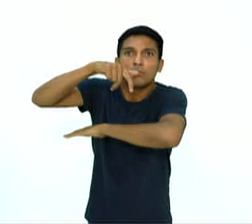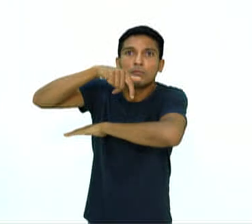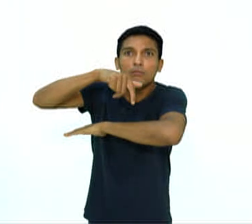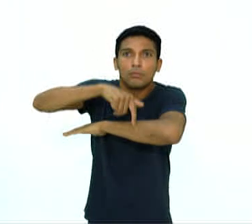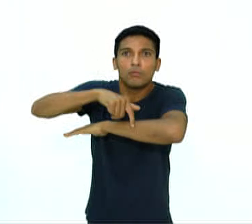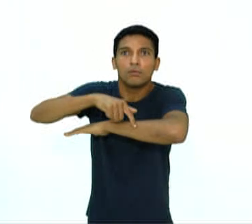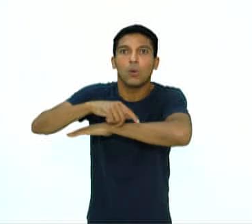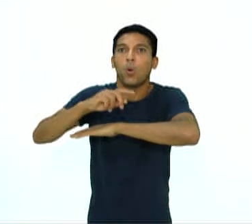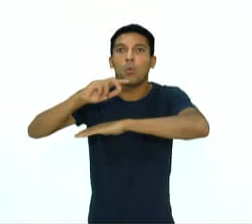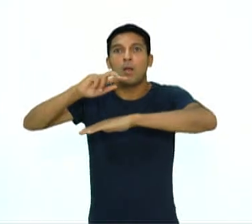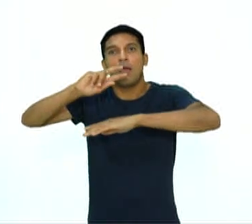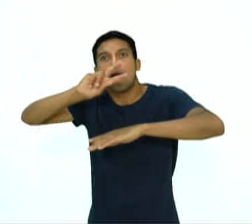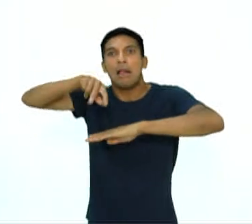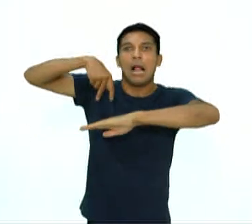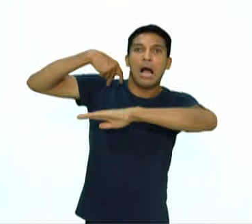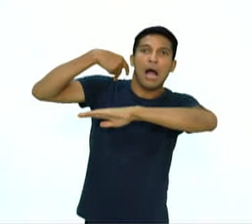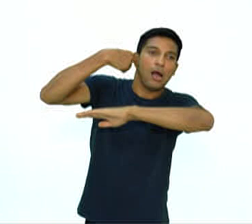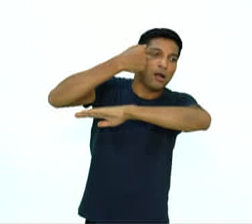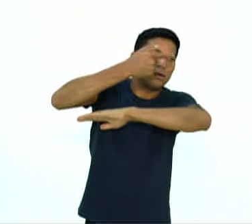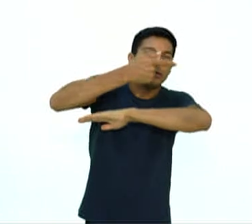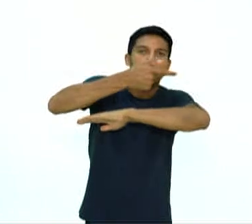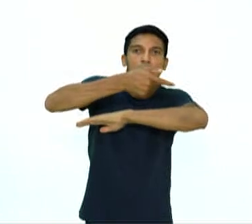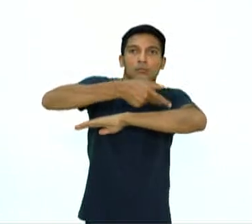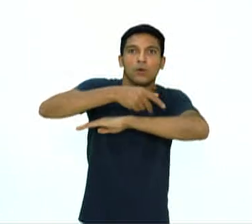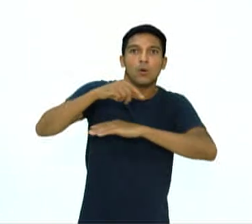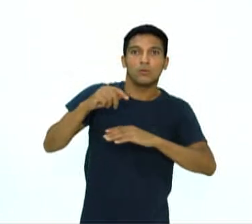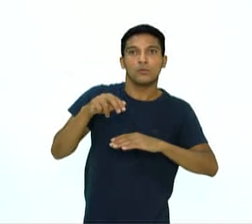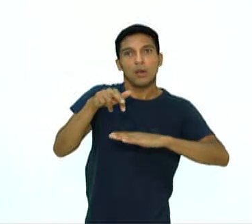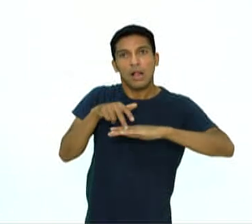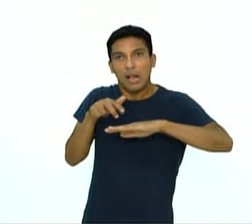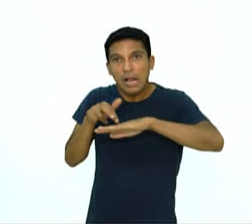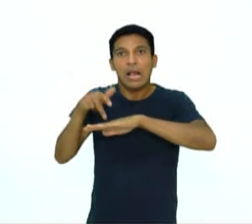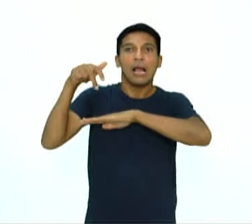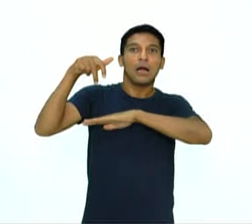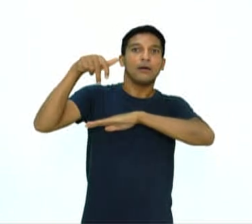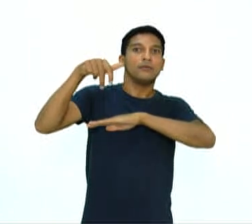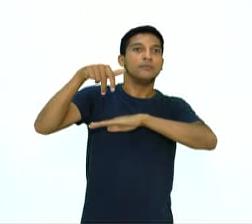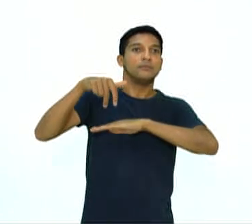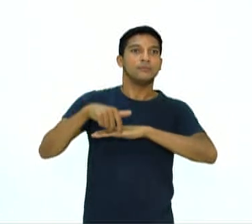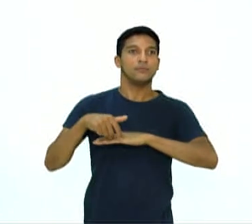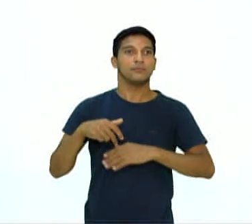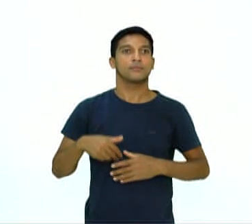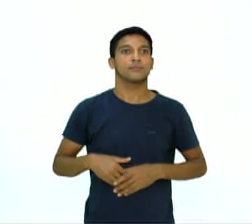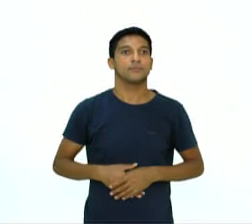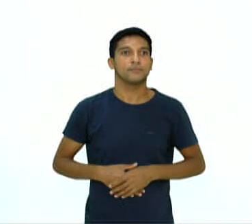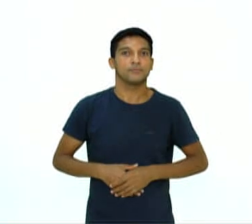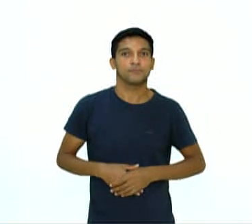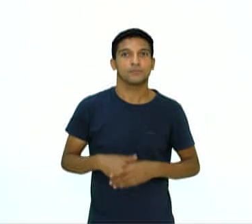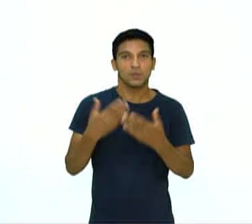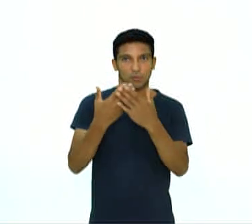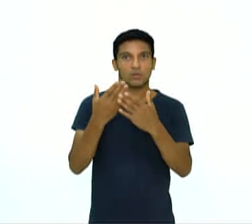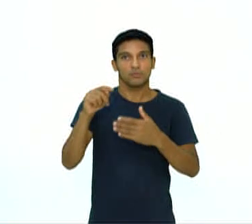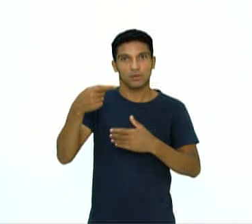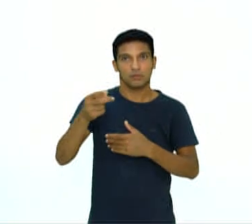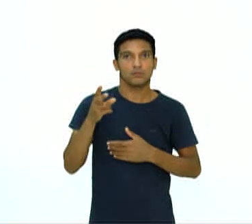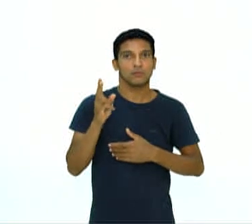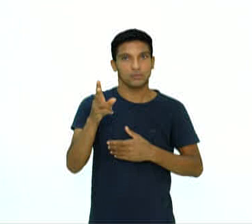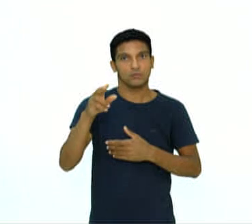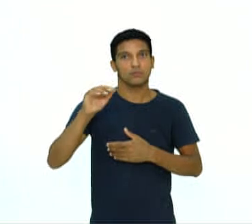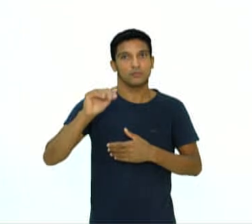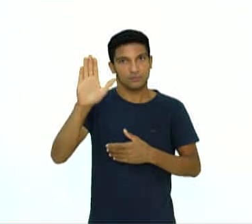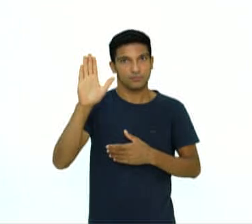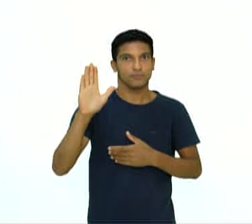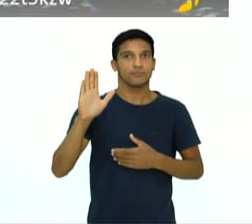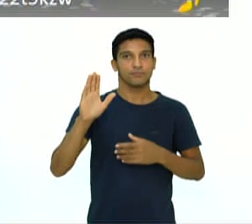saltos, giros, né? Elevações do corpo, mas mais para frente, né? Nas próximas aulas a gente conversa um pouquinho mais sobre